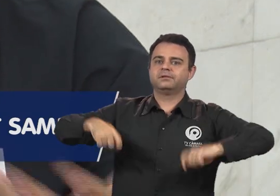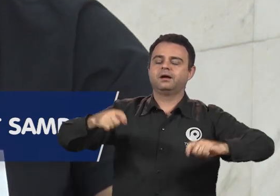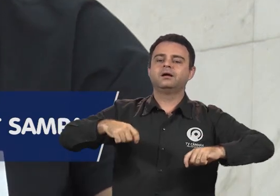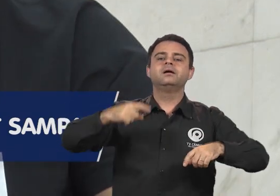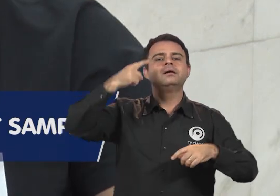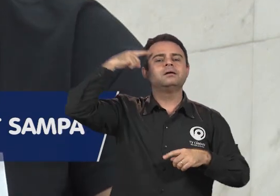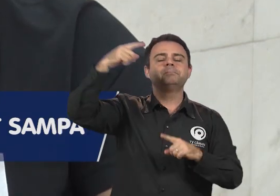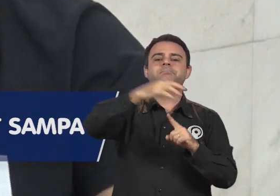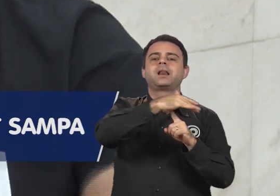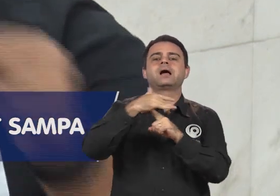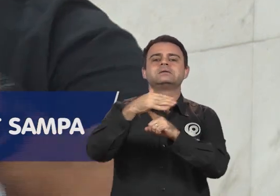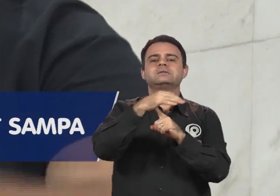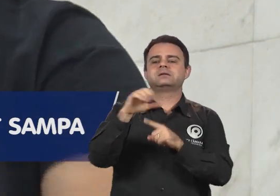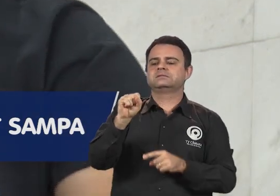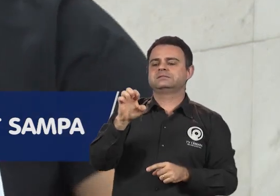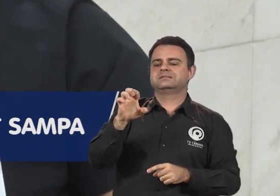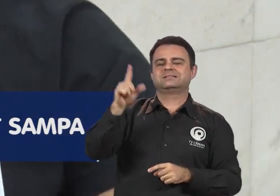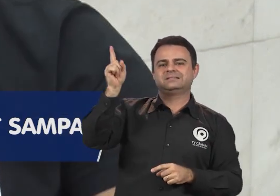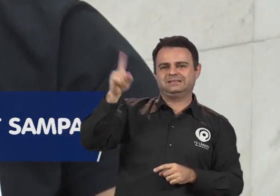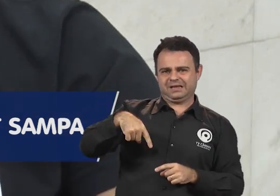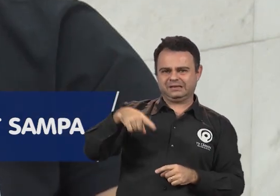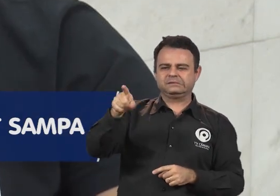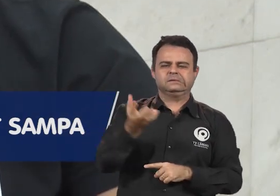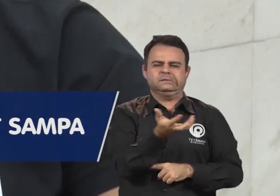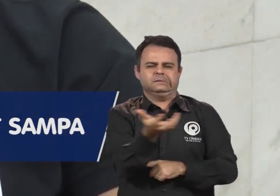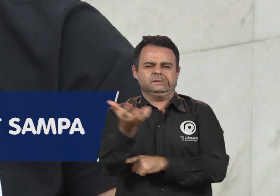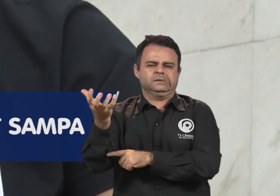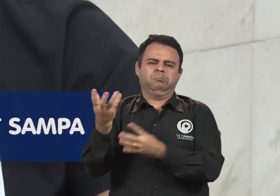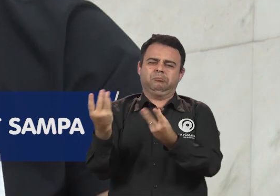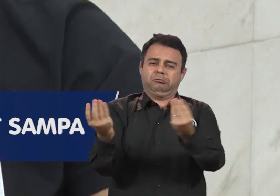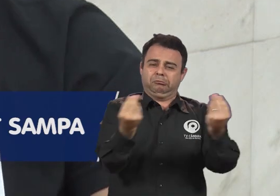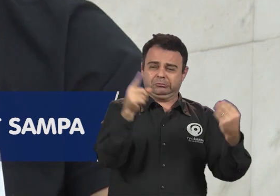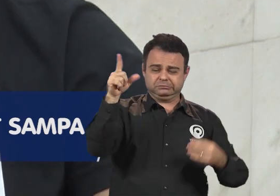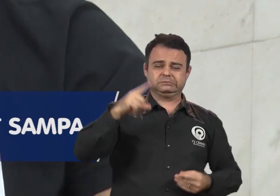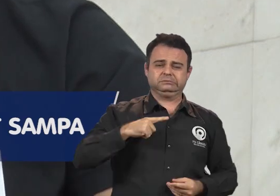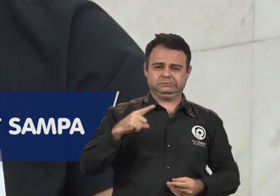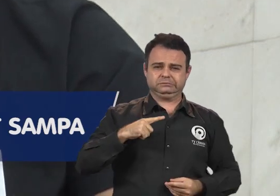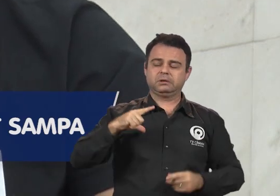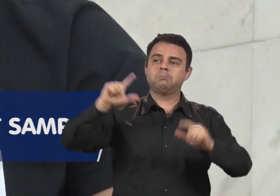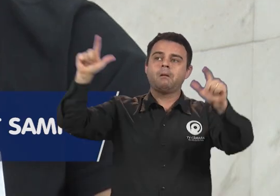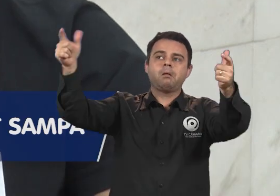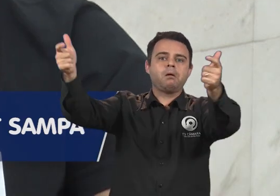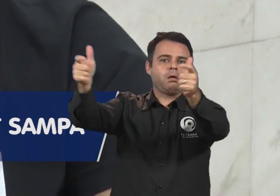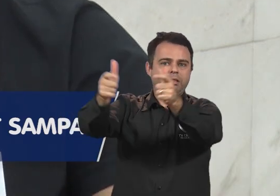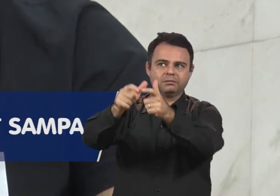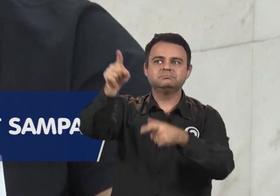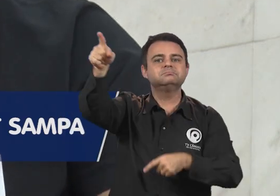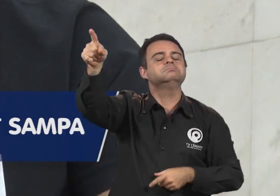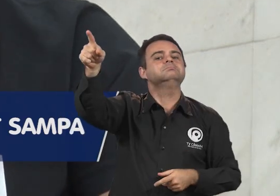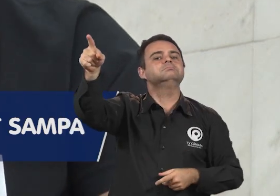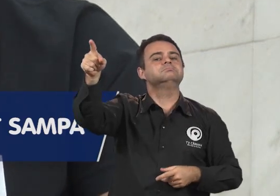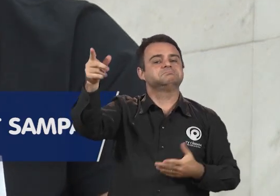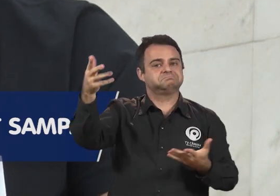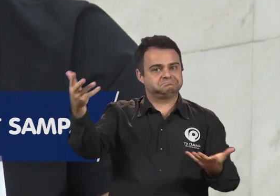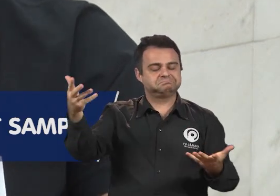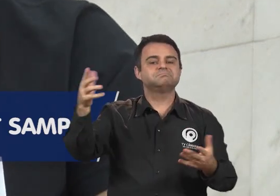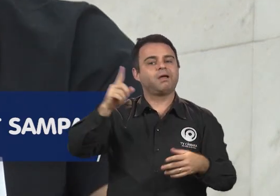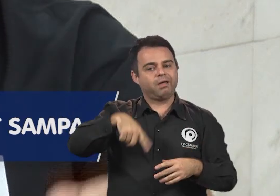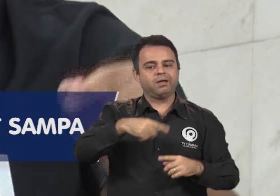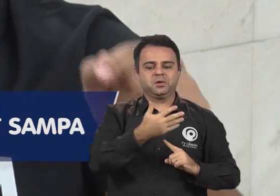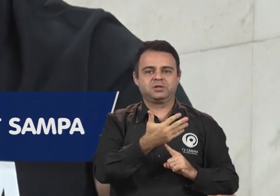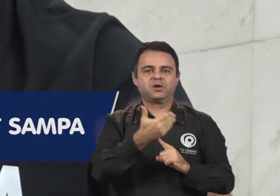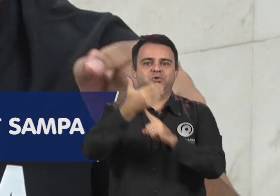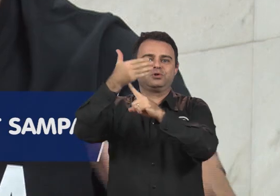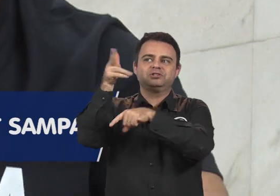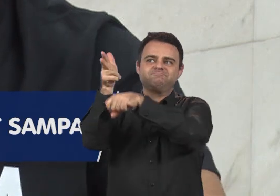quantidade de moradores em situação de rua, que inclusive é um problema crônico de Rio Preto, e através do Smart Sampa, eles estão conseguindo fazer esse monitoramento.